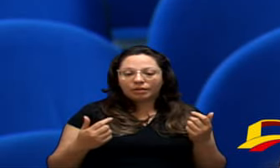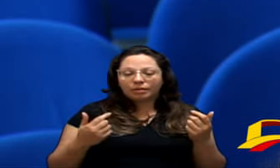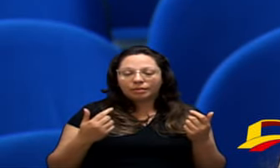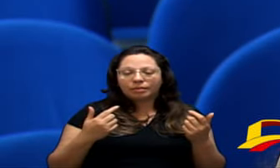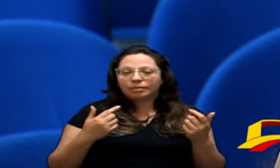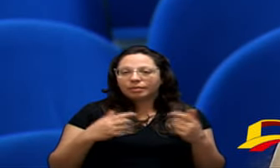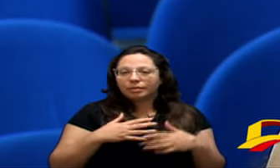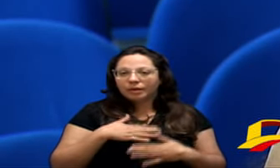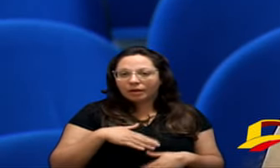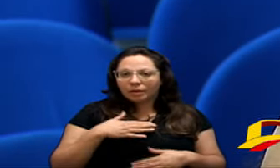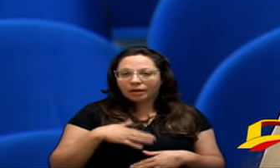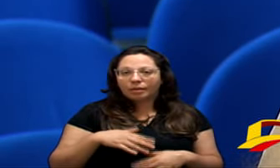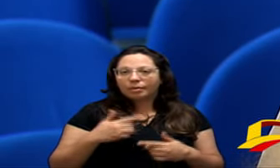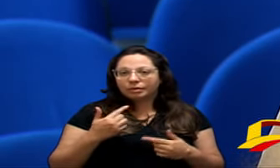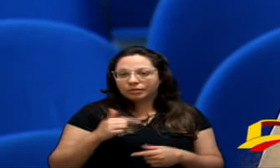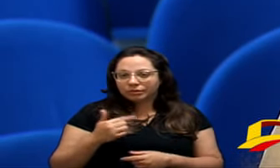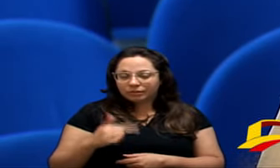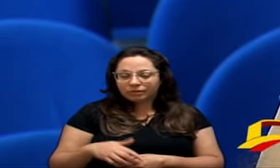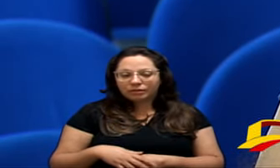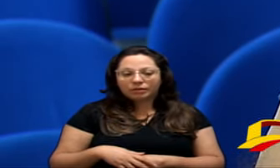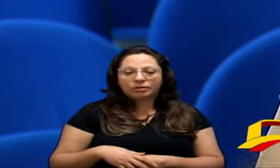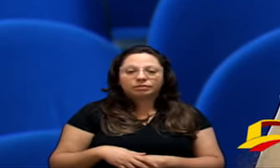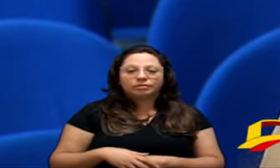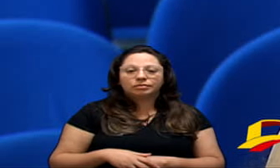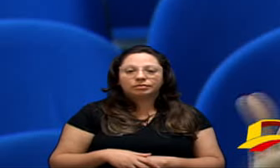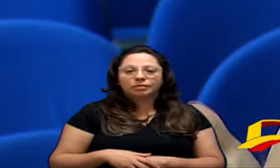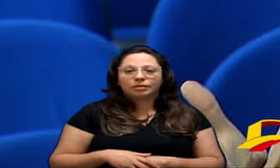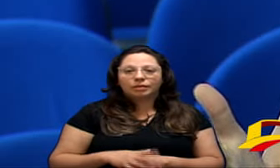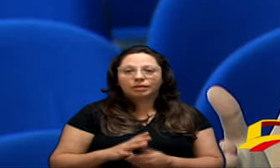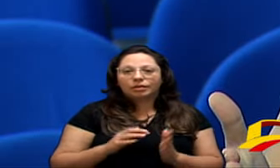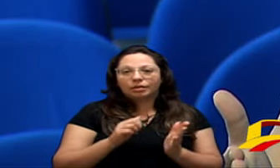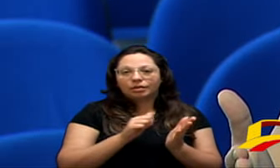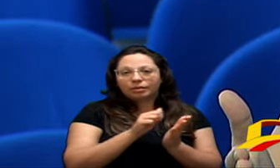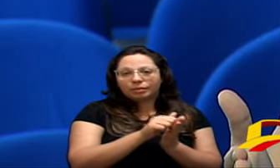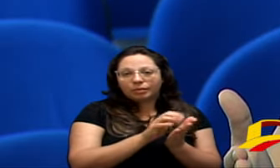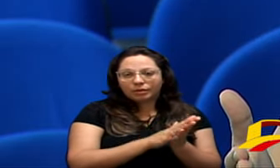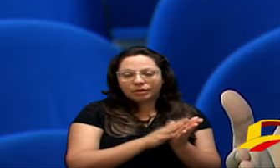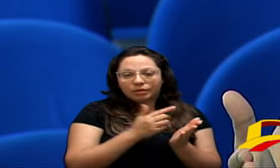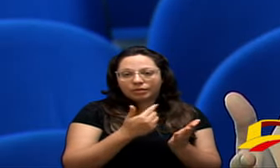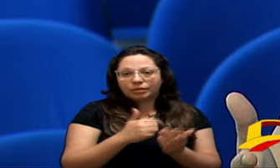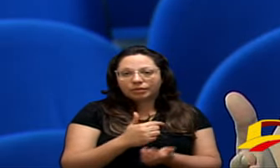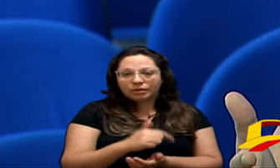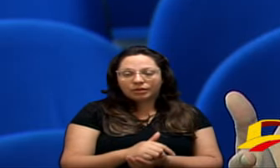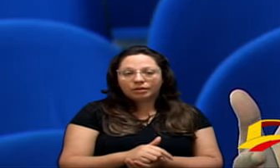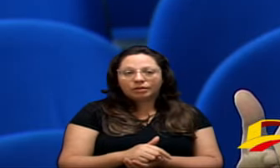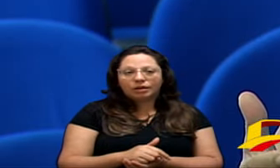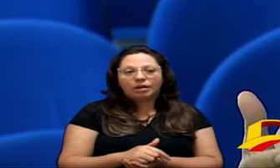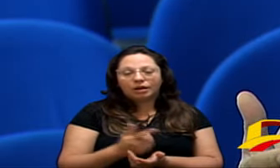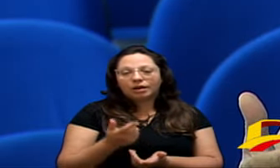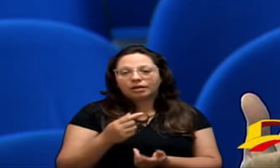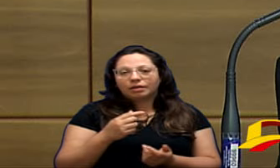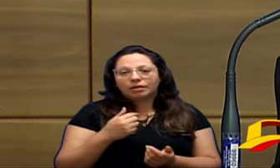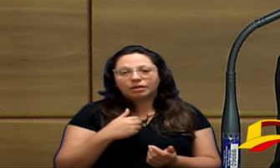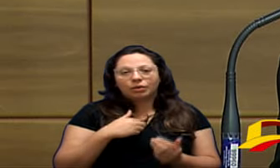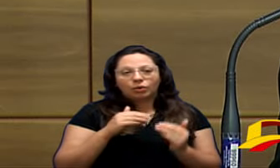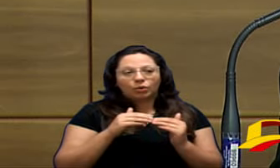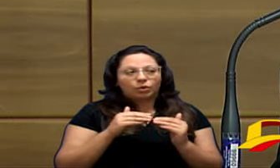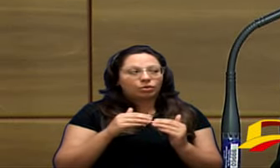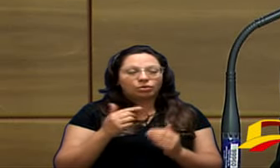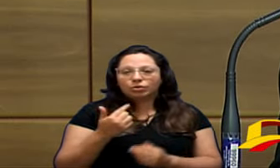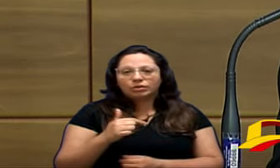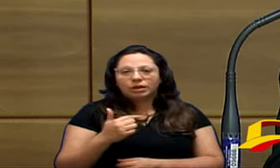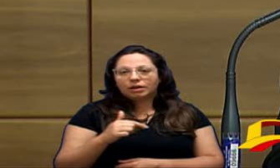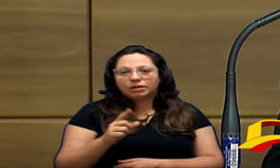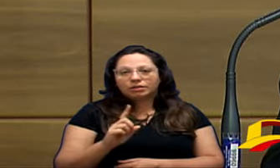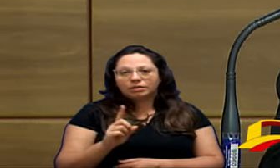secretaria do meio ambiente o poder de multar existem as legislações essa infelizmente realmente não existe viu existe essa